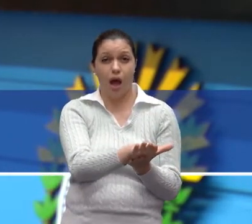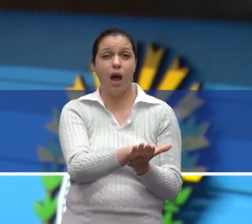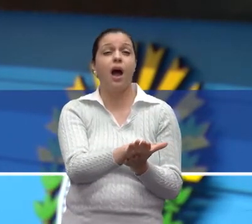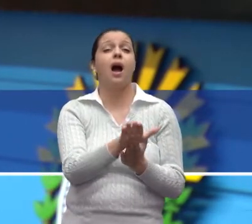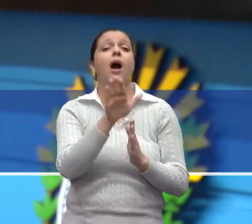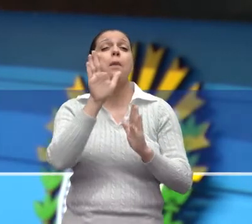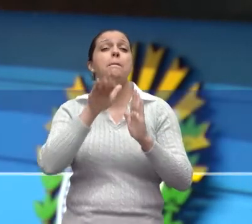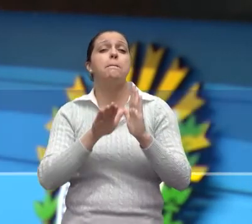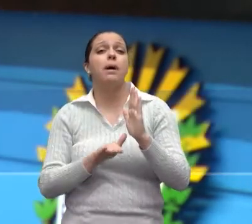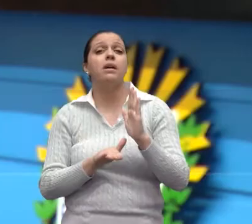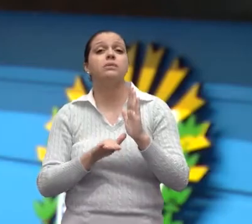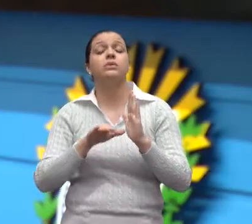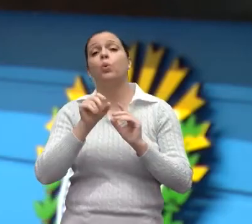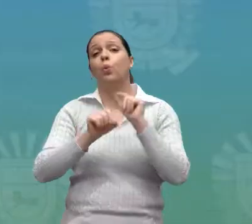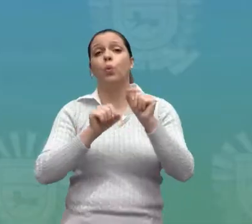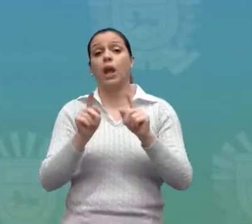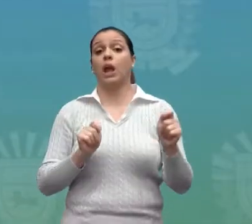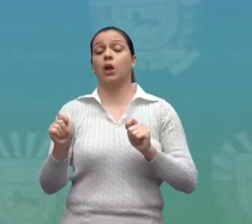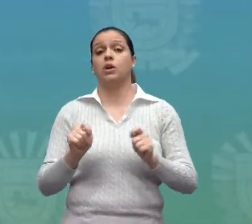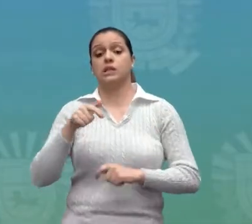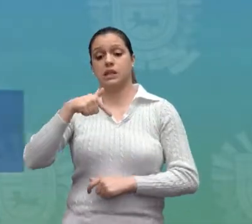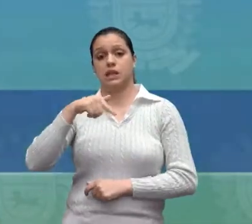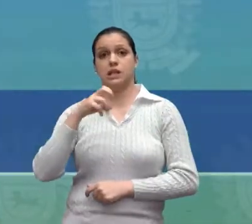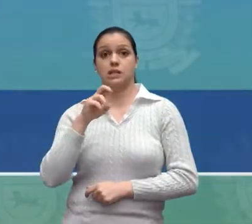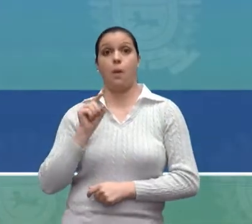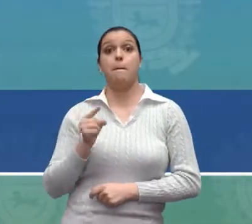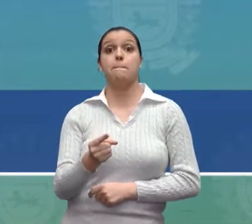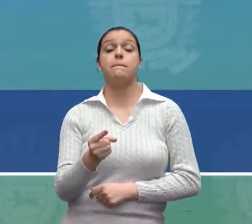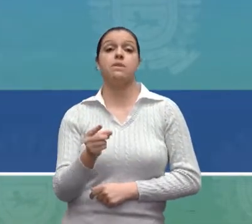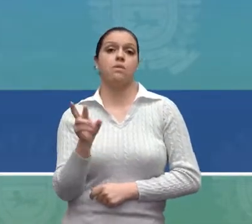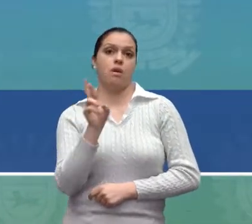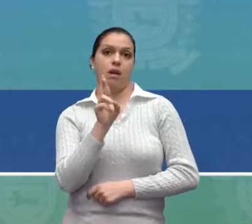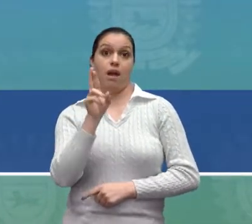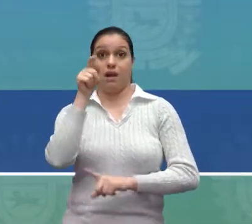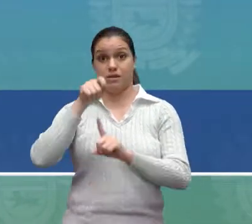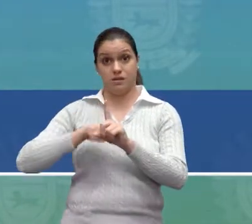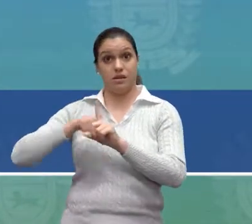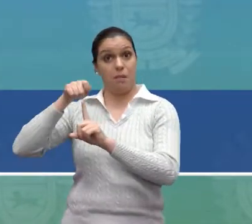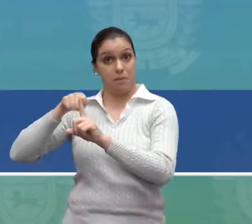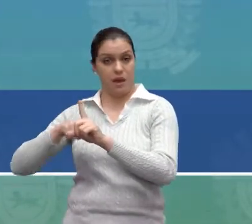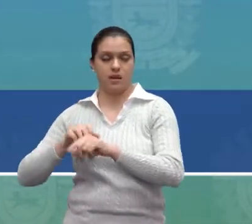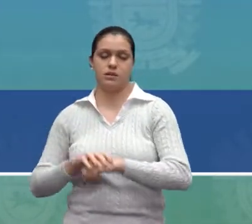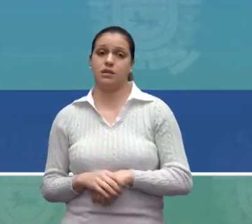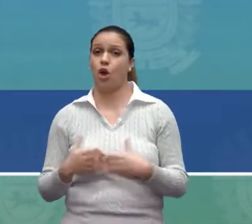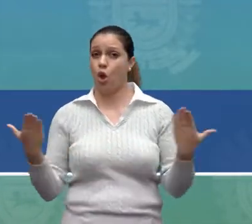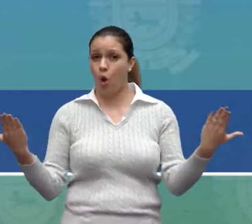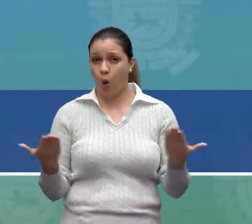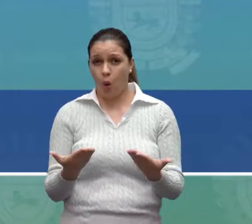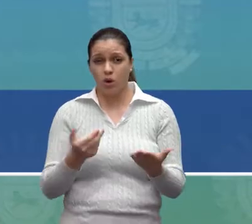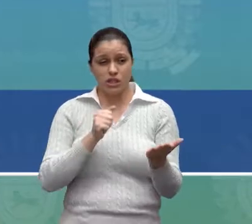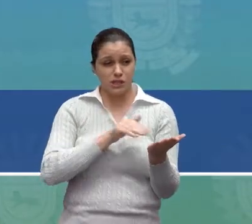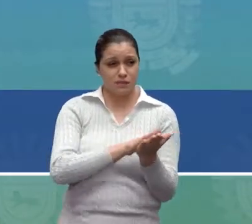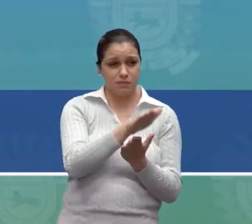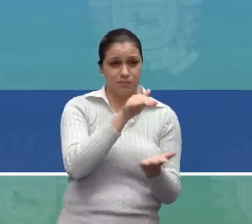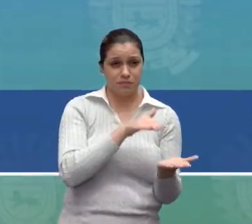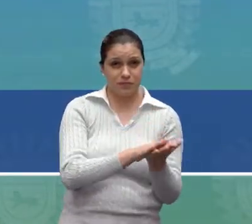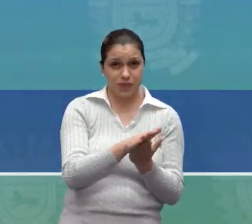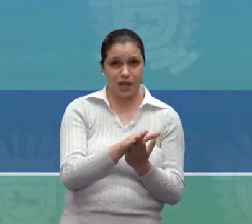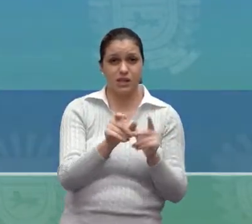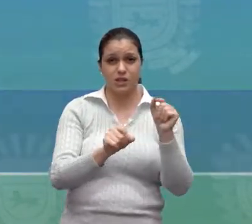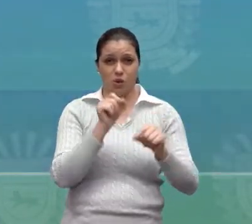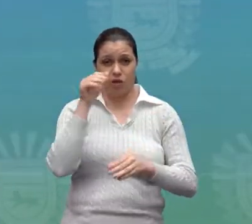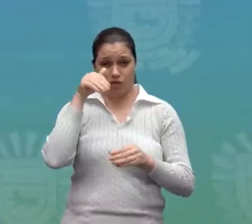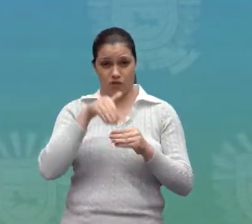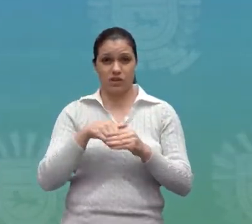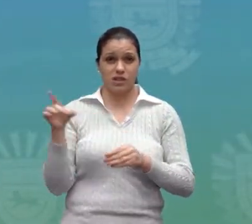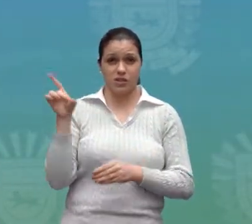de R$ 75 mil por mês. Hoje, a ordem do dia impressa, só com 4